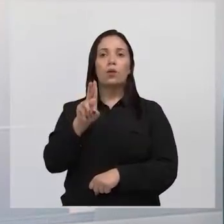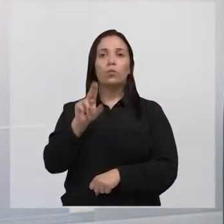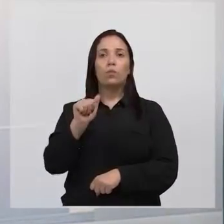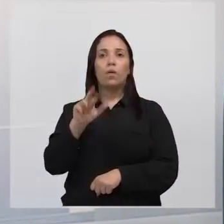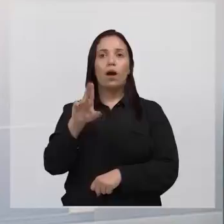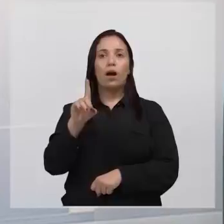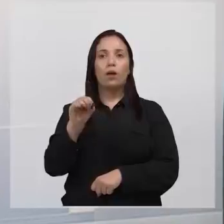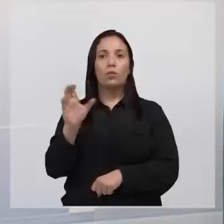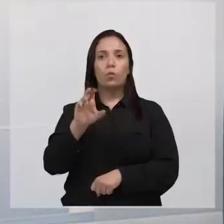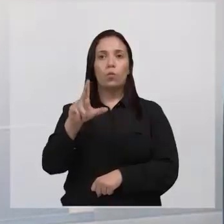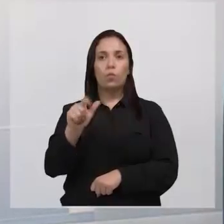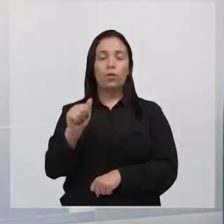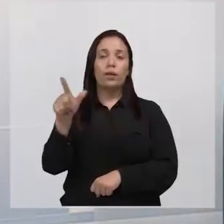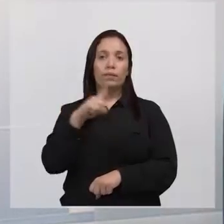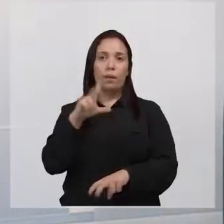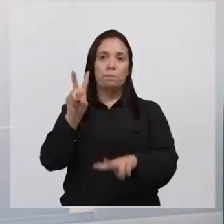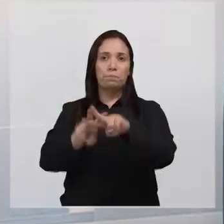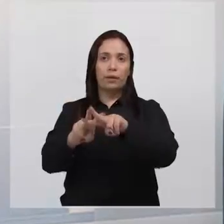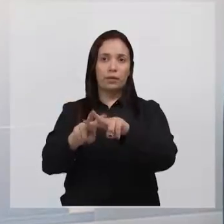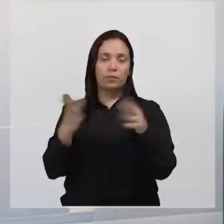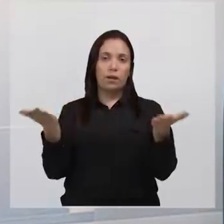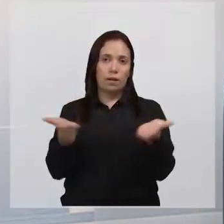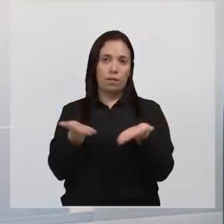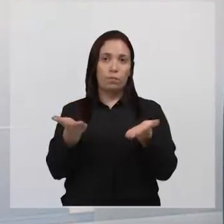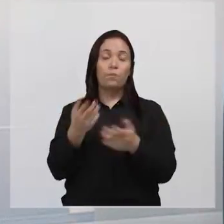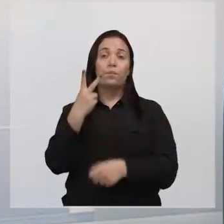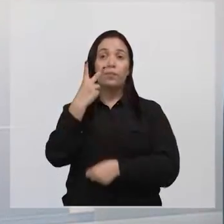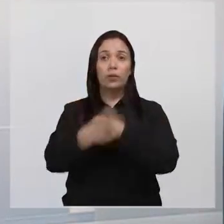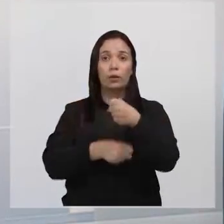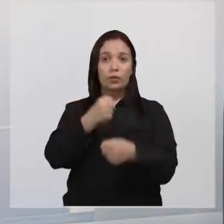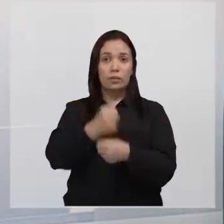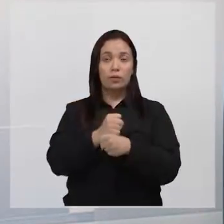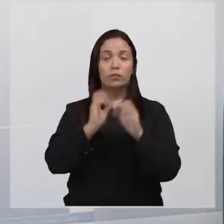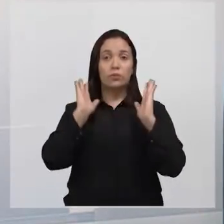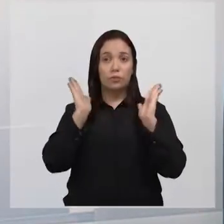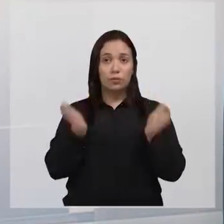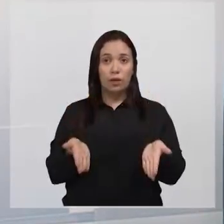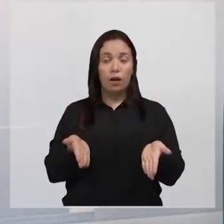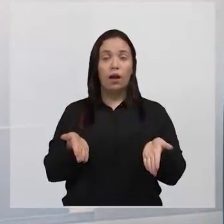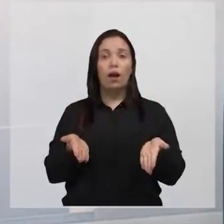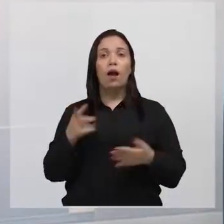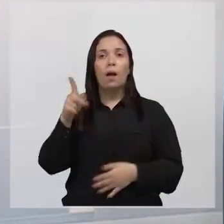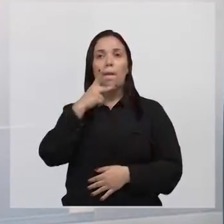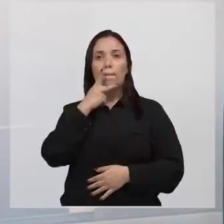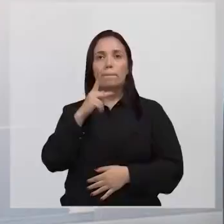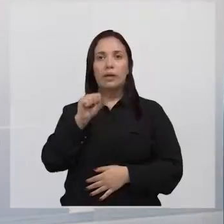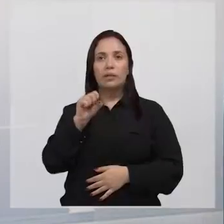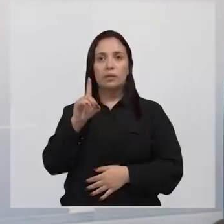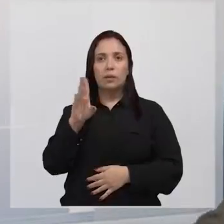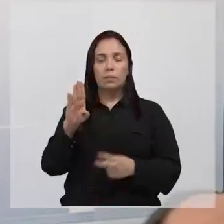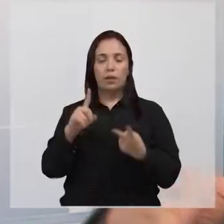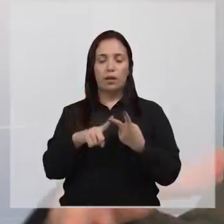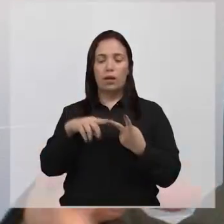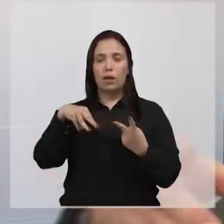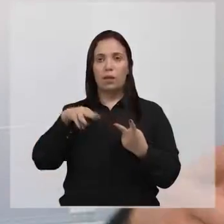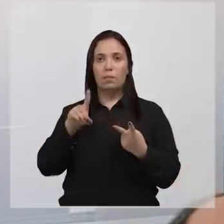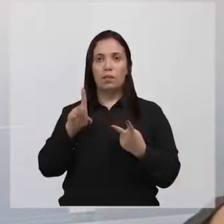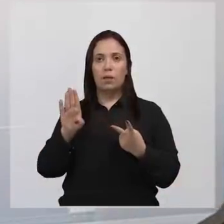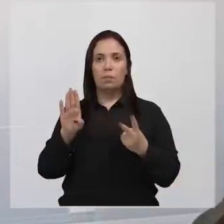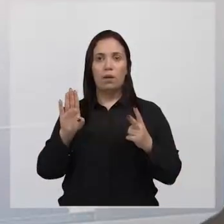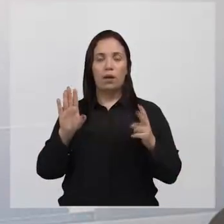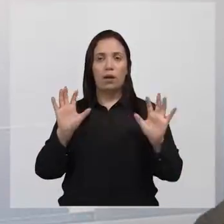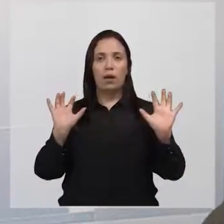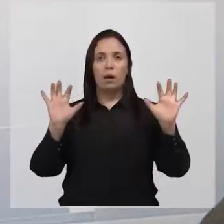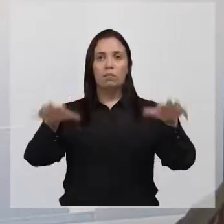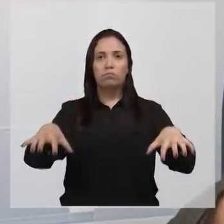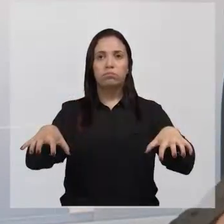está preso. Que está preso. E está condenado. 2 anos depois, você vê que o PSDB e o MDB não ocupam espaço. Pelo contrário,